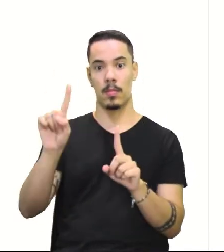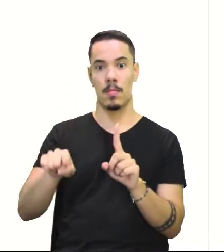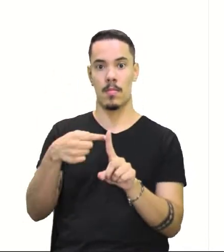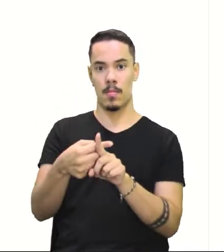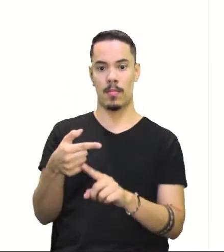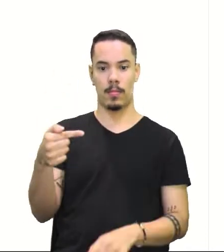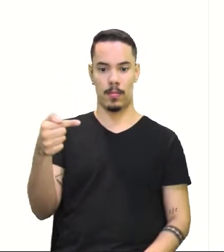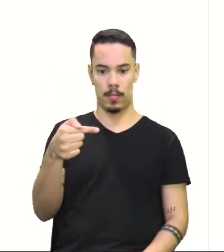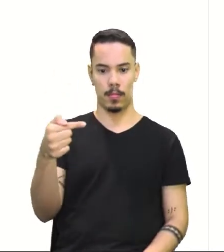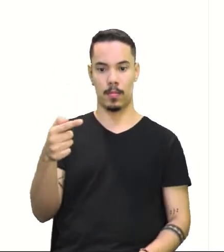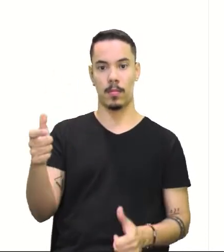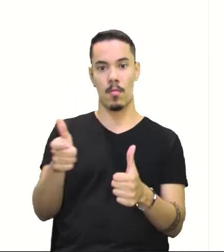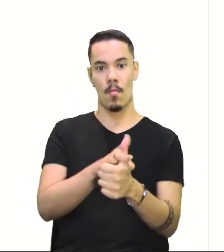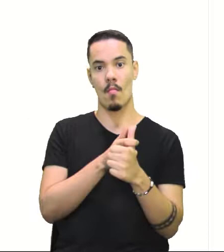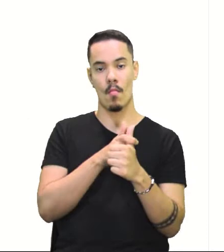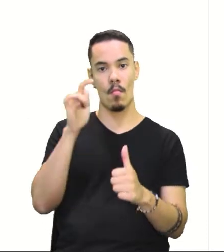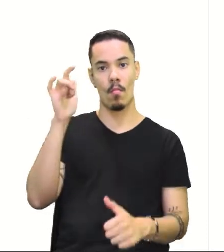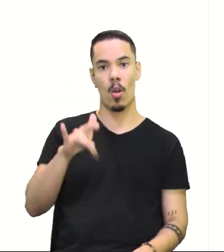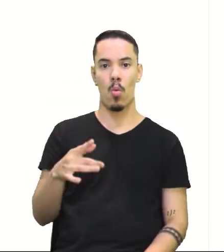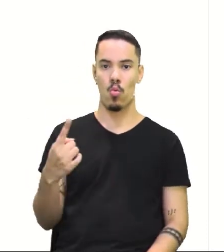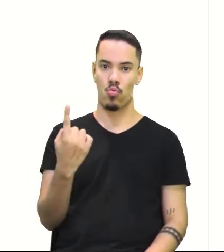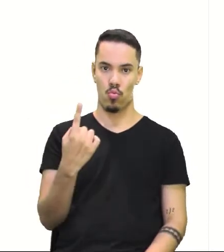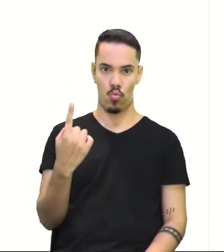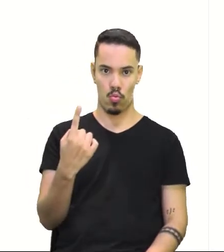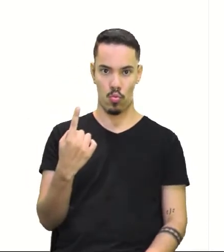pagar, fica me sobrando 1 positivo. 1. Beleza?